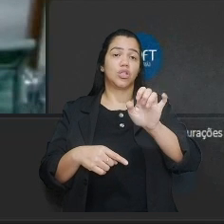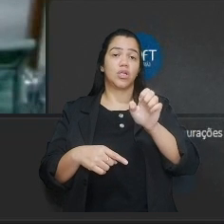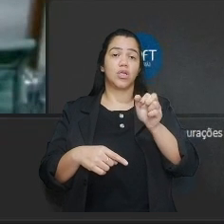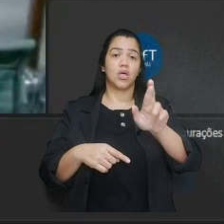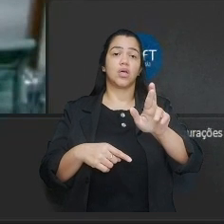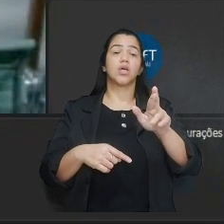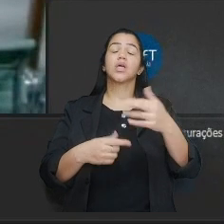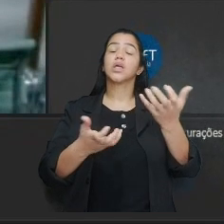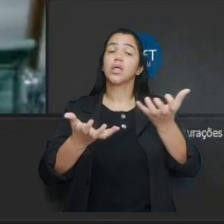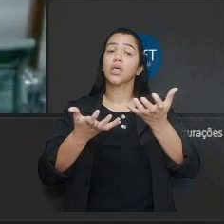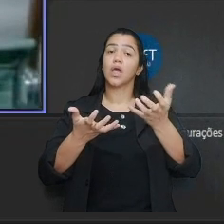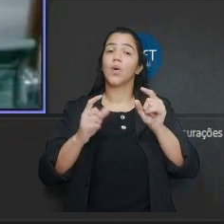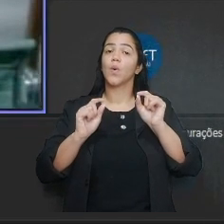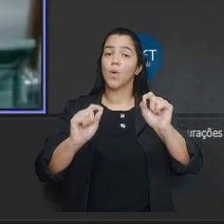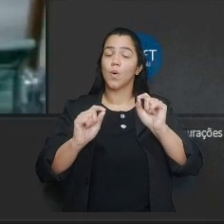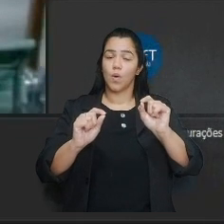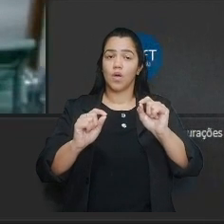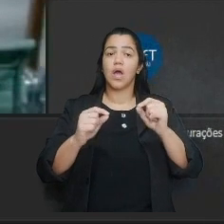Goodyear requer